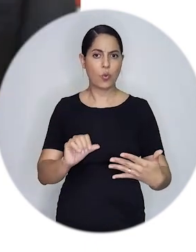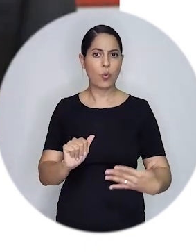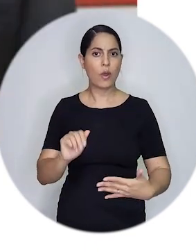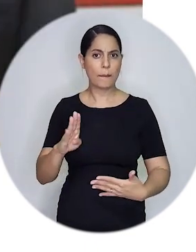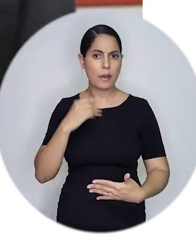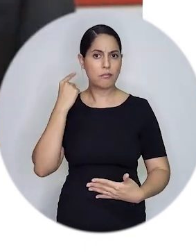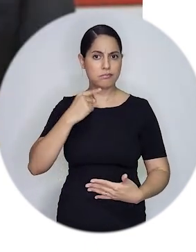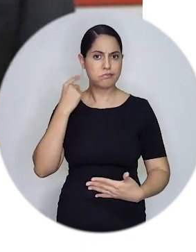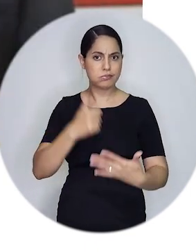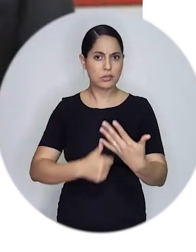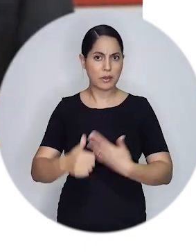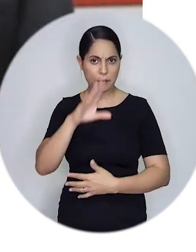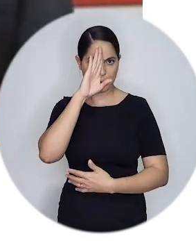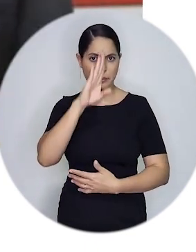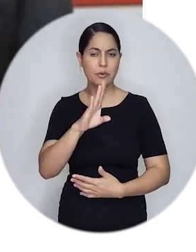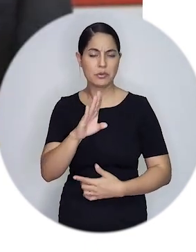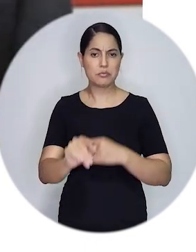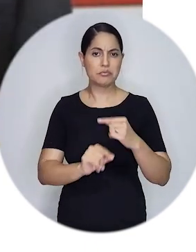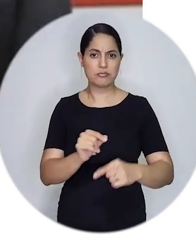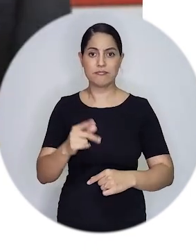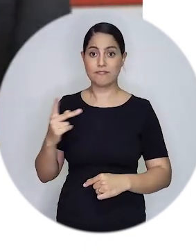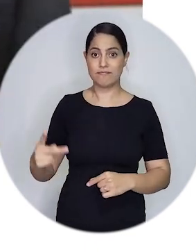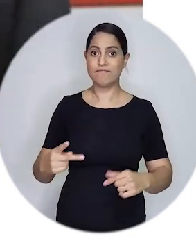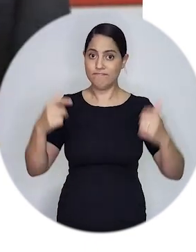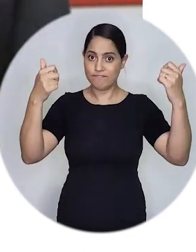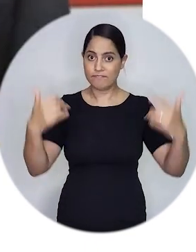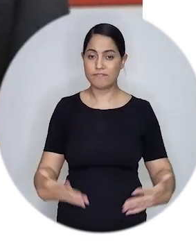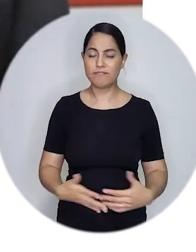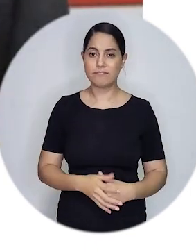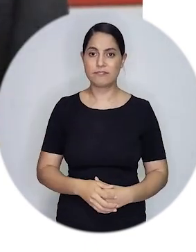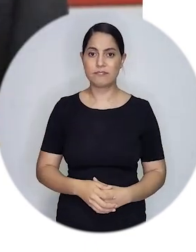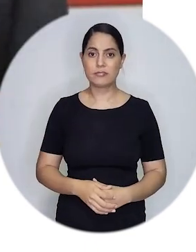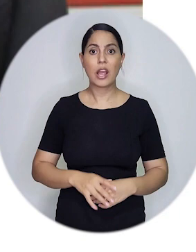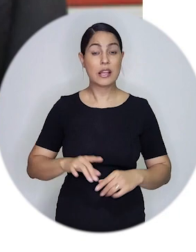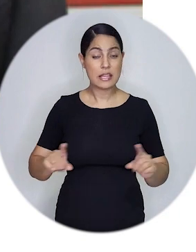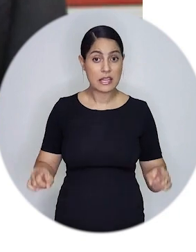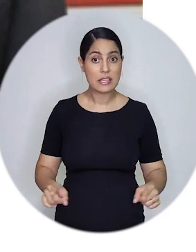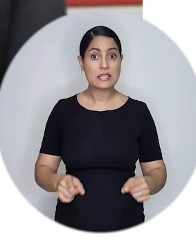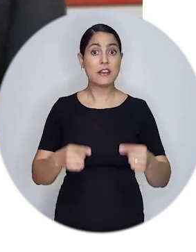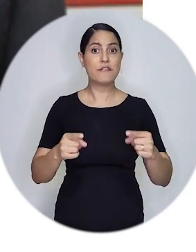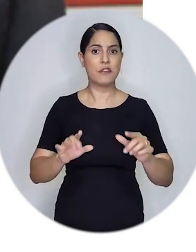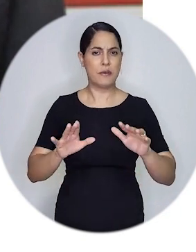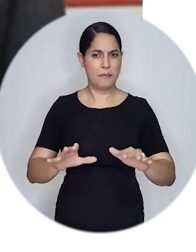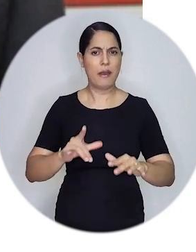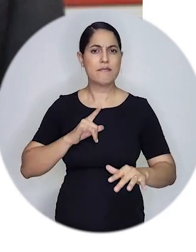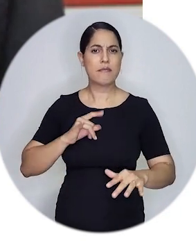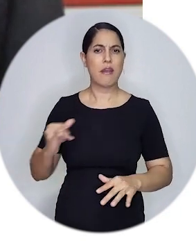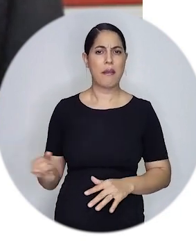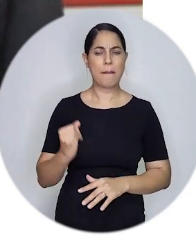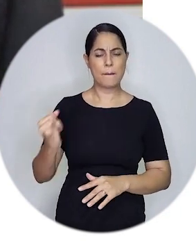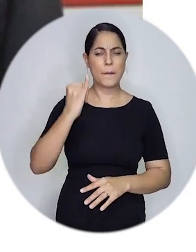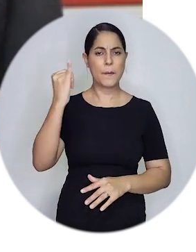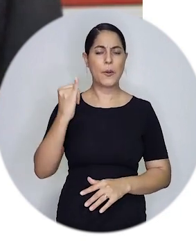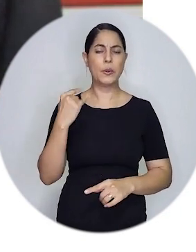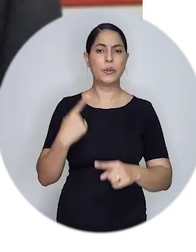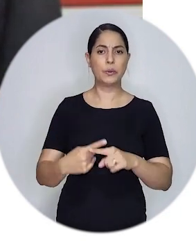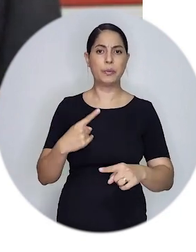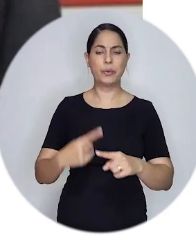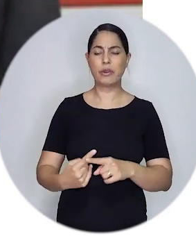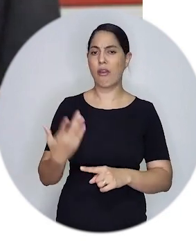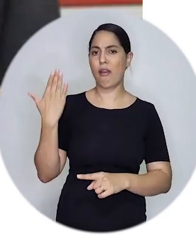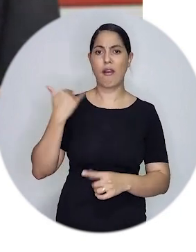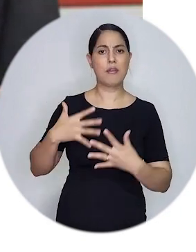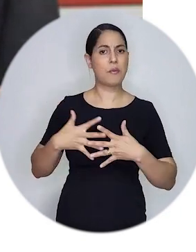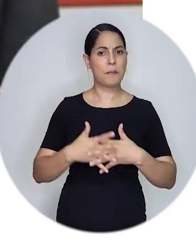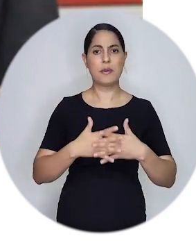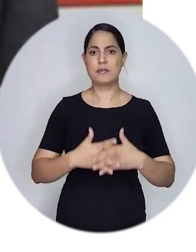proposta. Para ele, abre aspas, é uma ação inédita do Conselho Federal. Nunca foi tentado por conta da complexidade. A advocacia